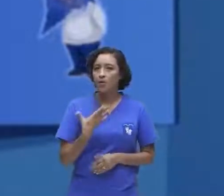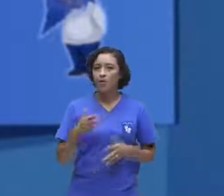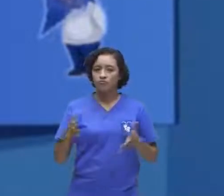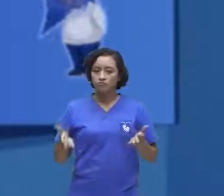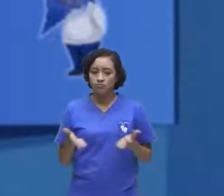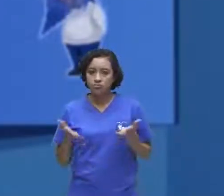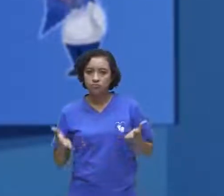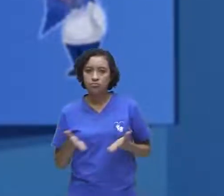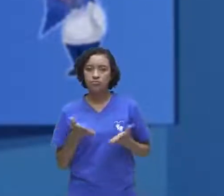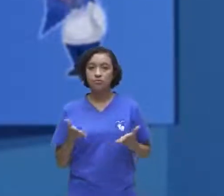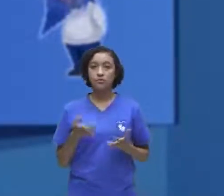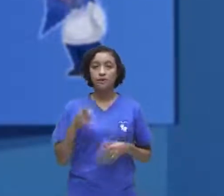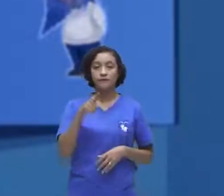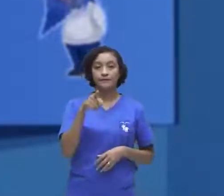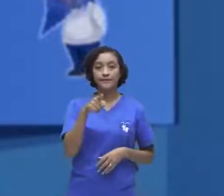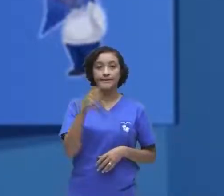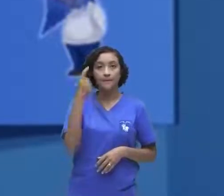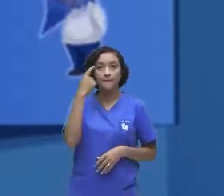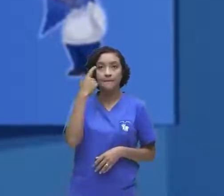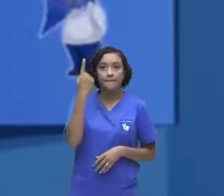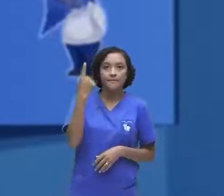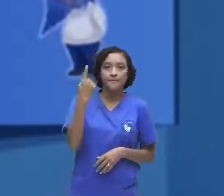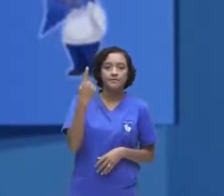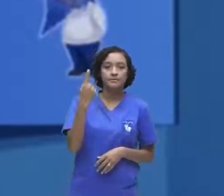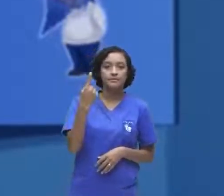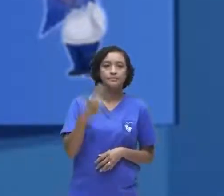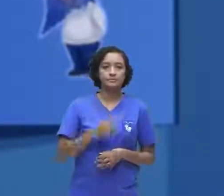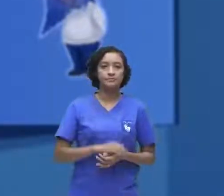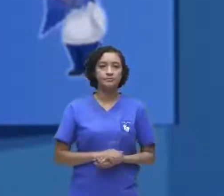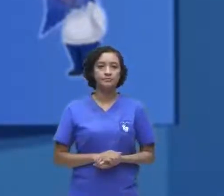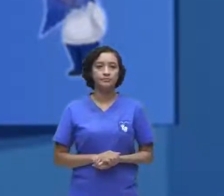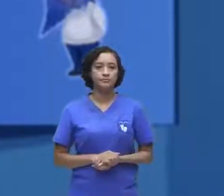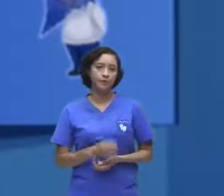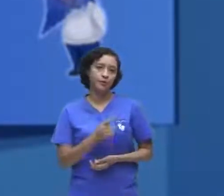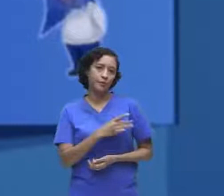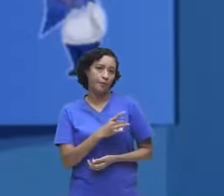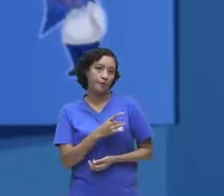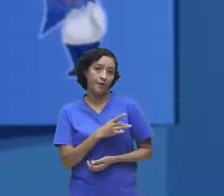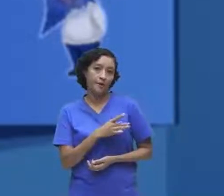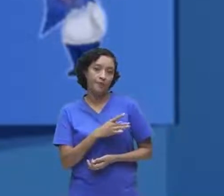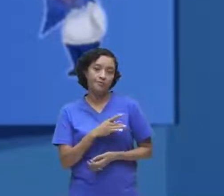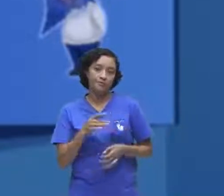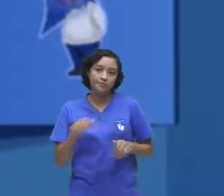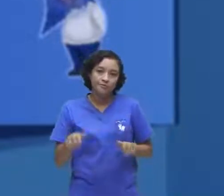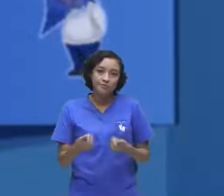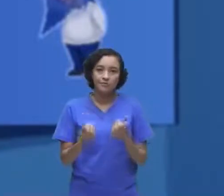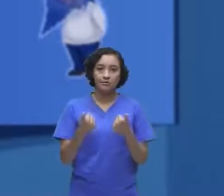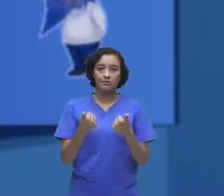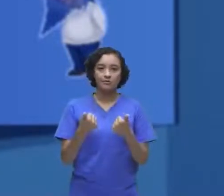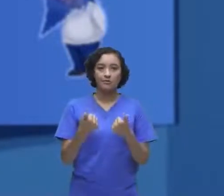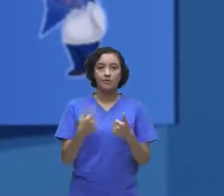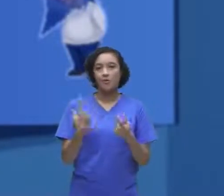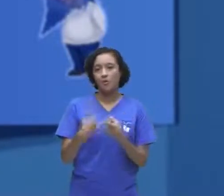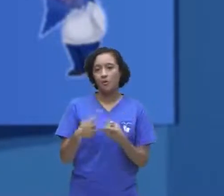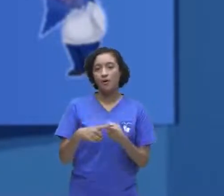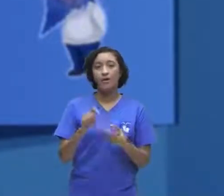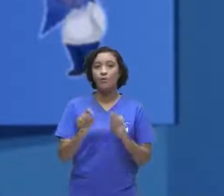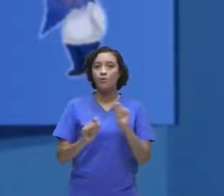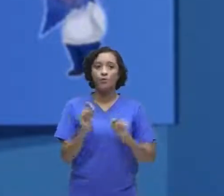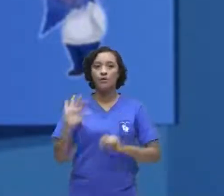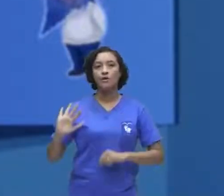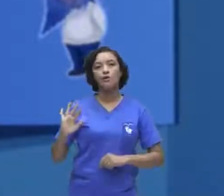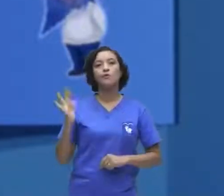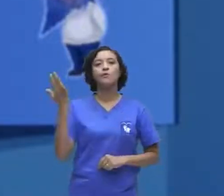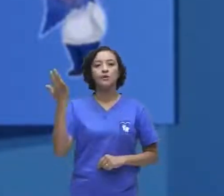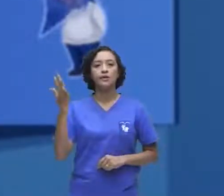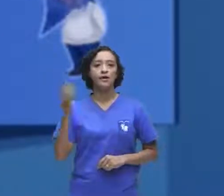você vai trabalhar, né, para que isso melhore. Porque qual é a reação que vem no corpo, né, quando a gente está